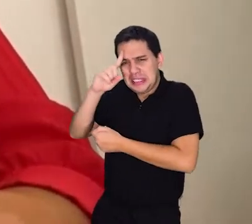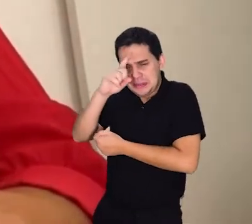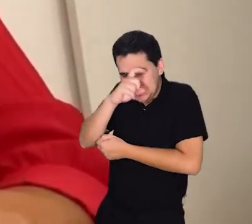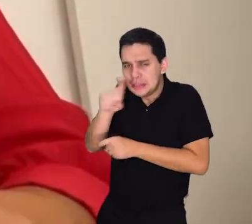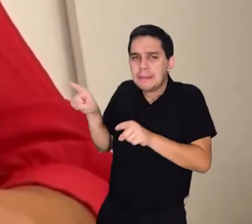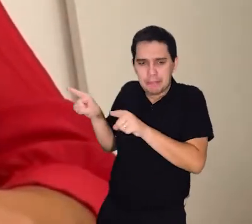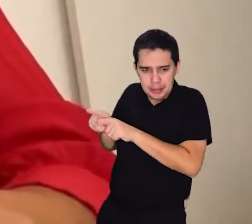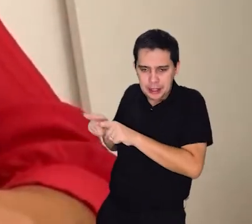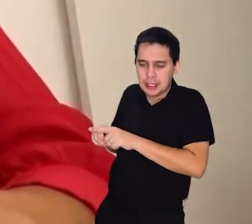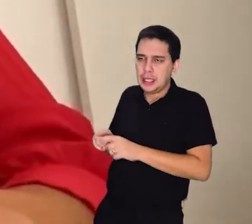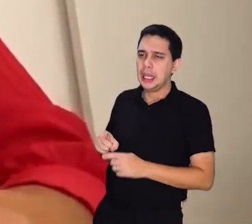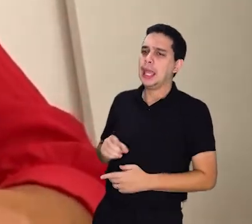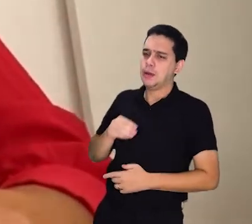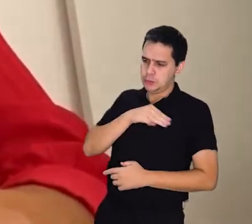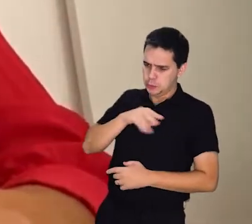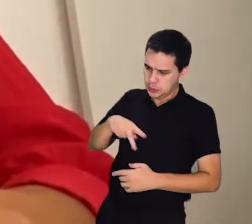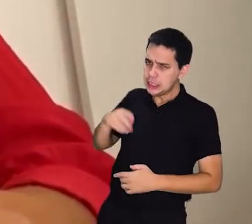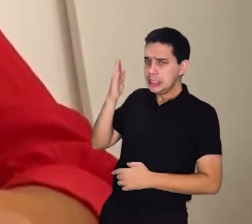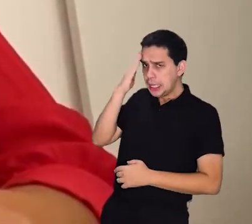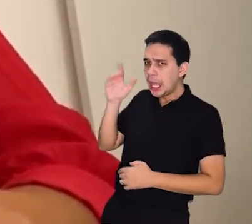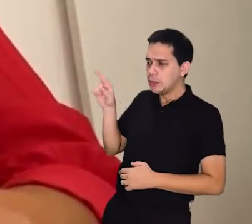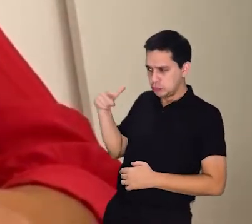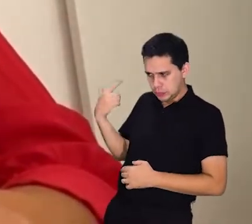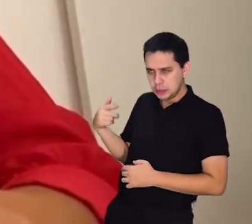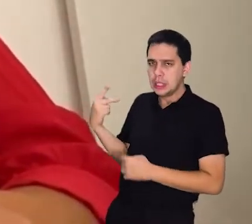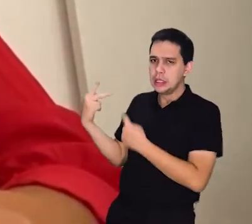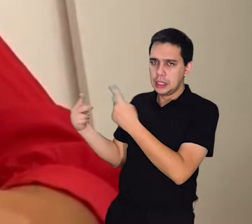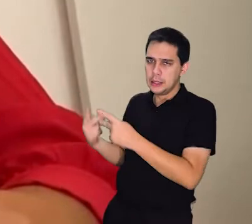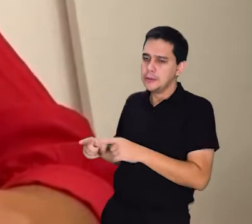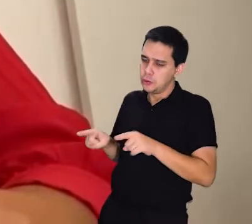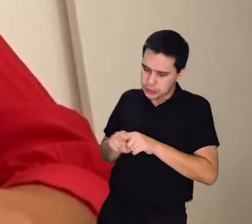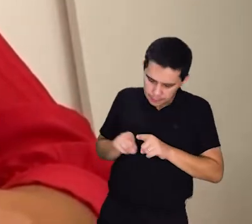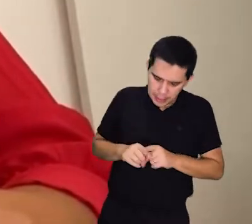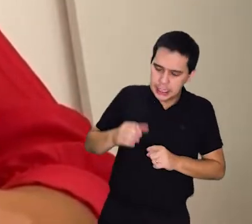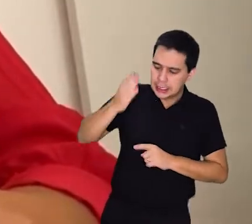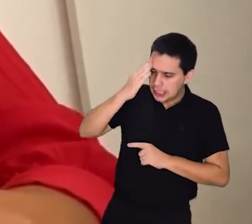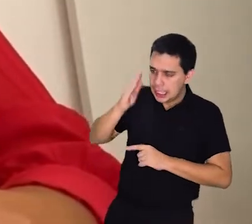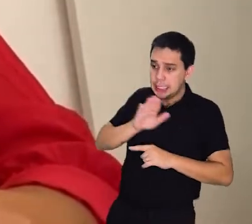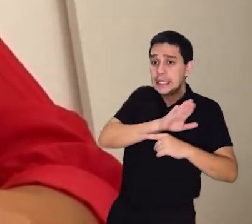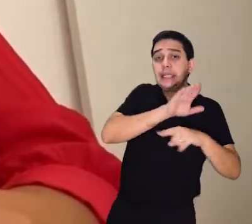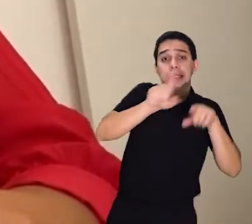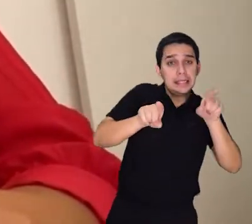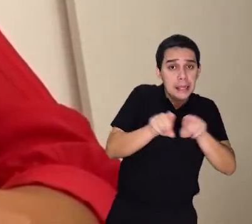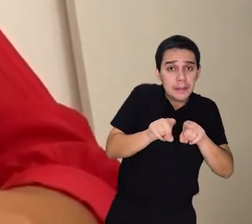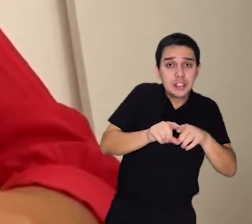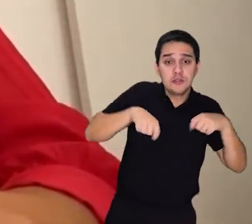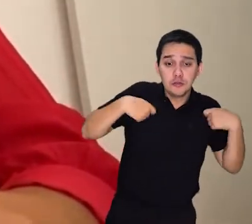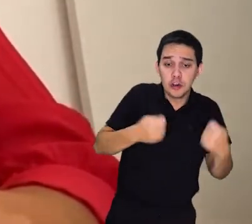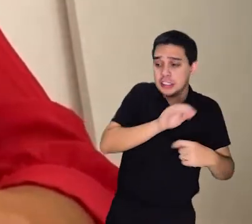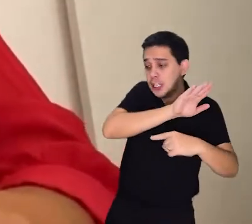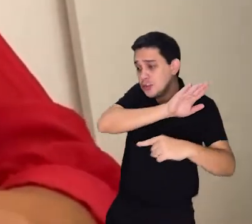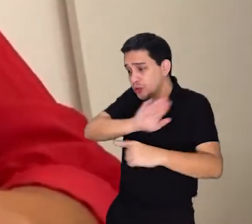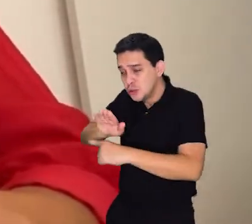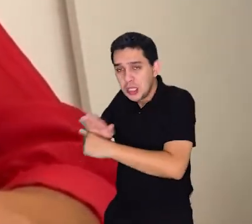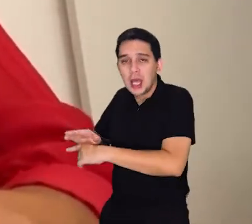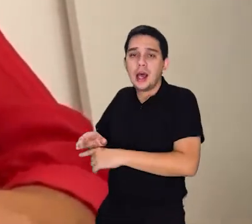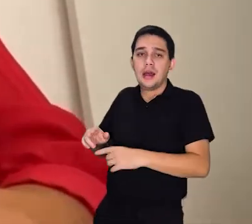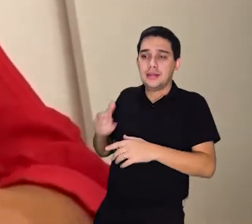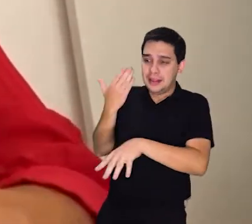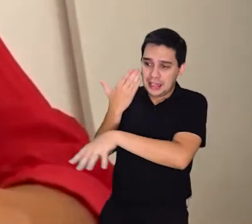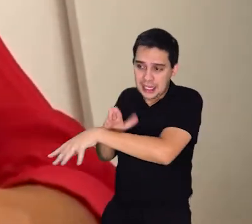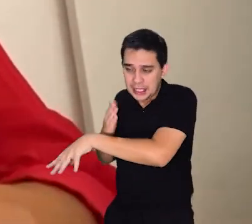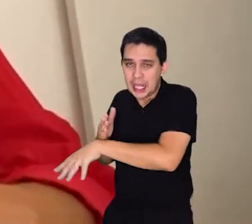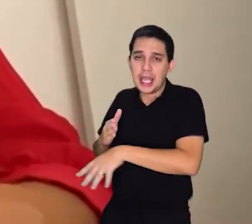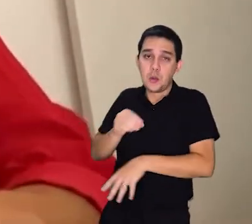não seja sensível a isso, né? A gente reconhece, inclusive trabalha firmemente em favor de capacitação